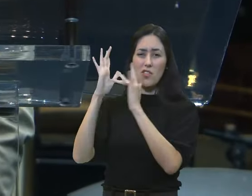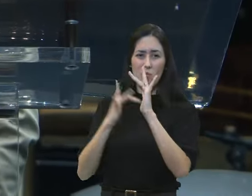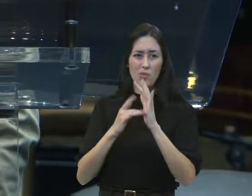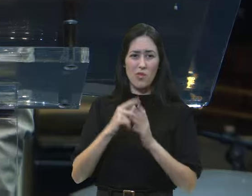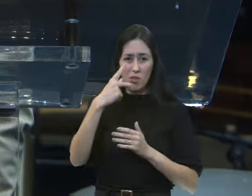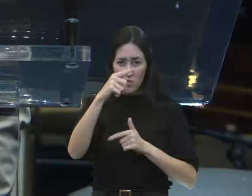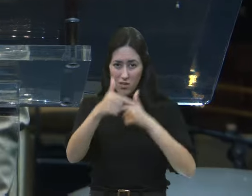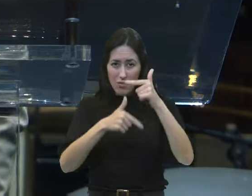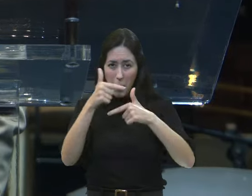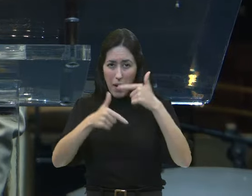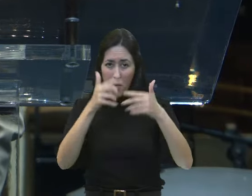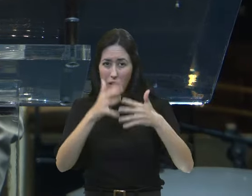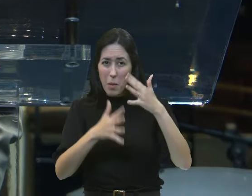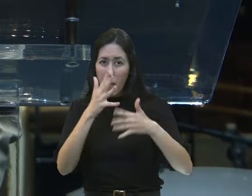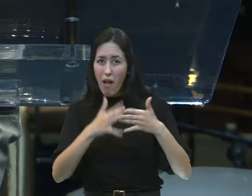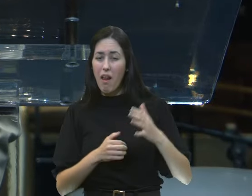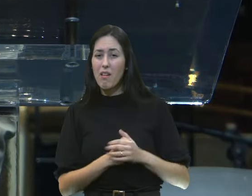Um salário bom?